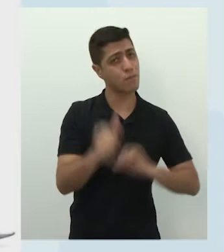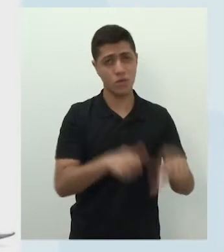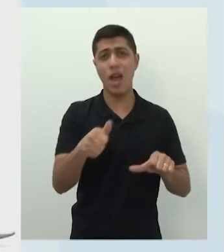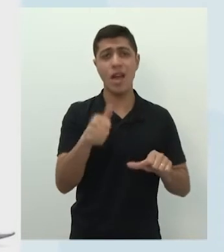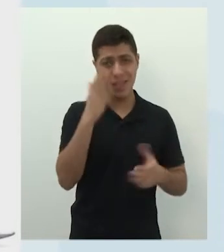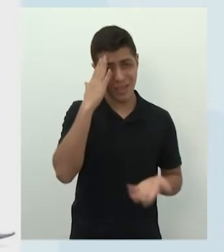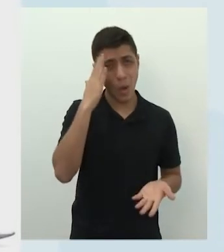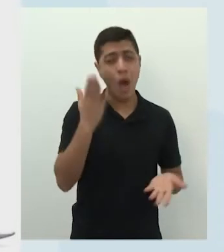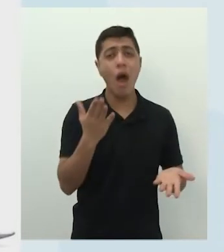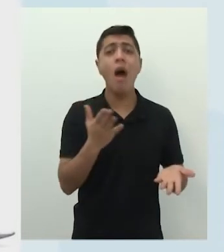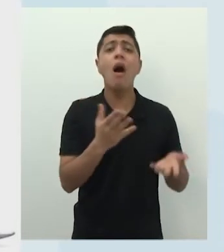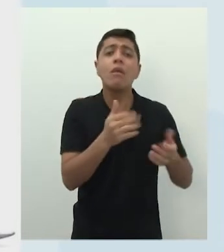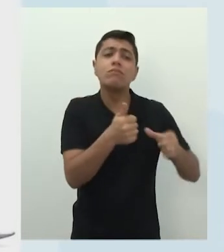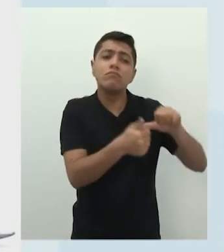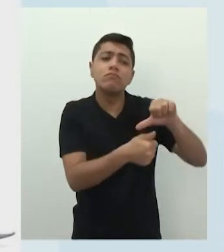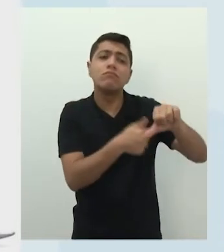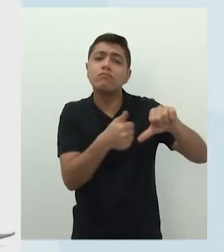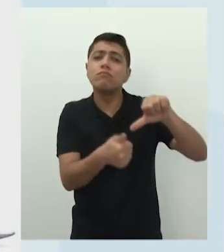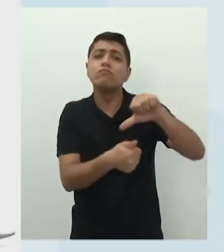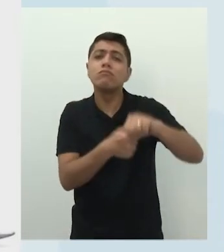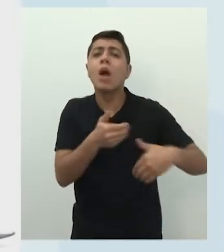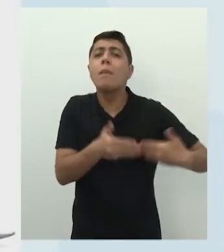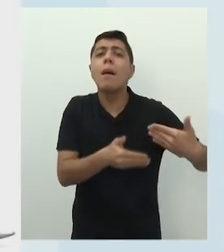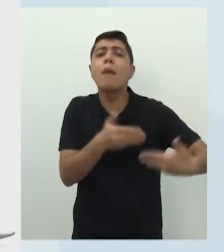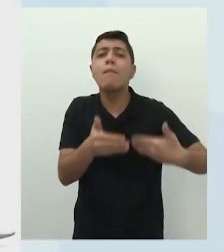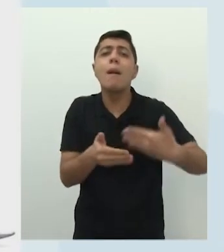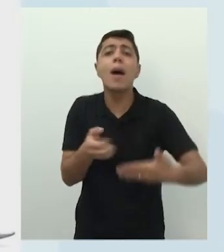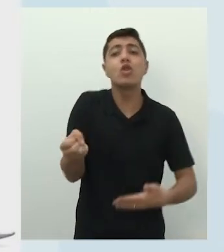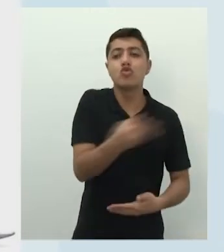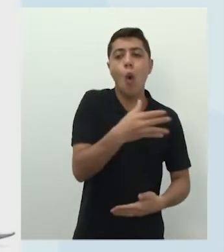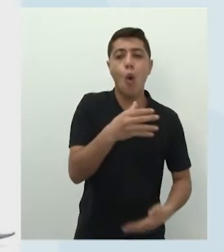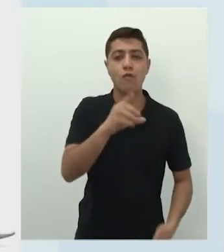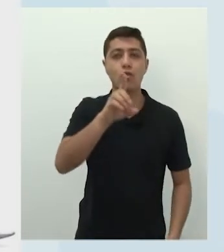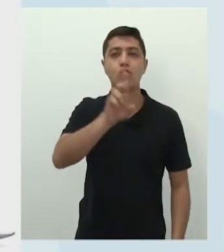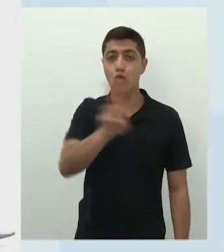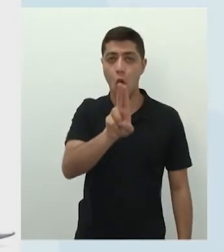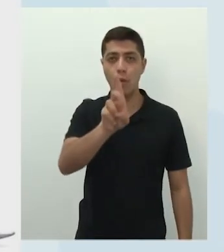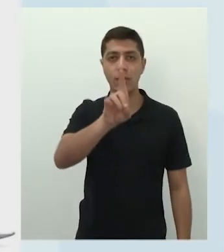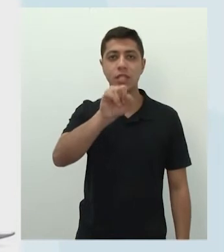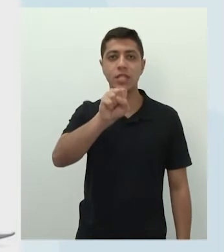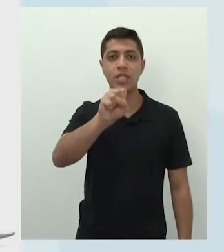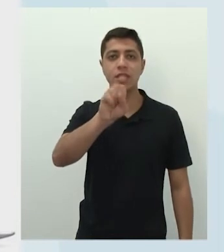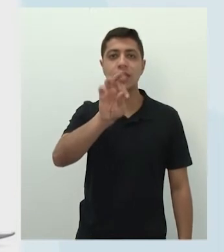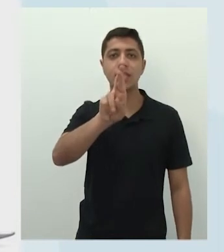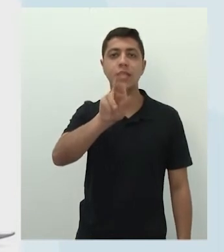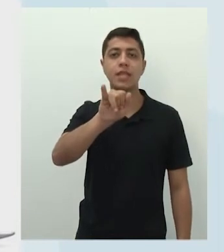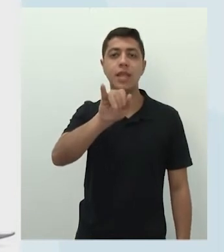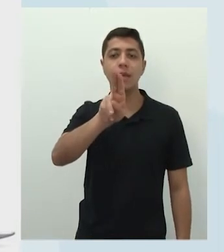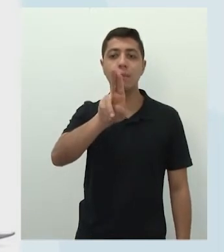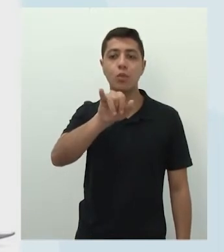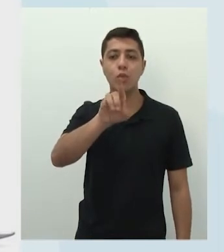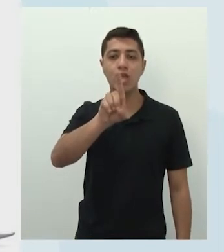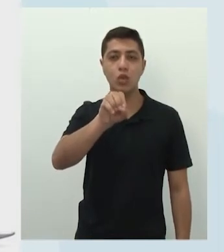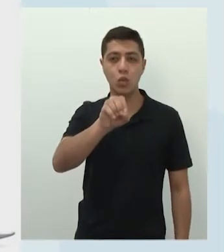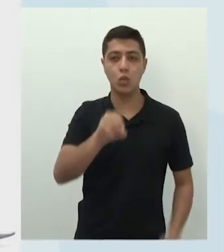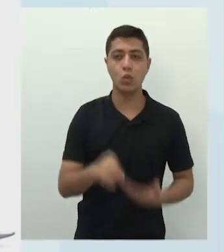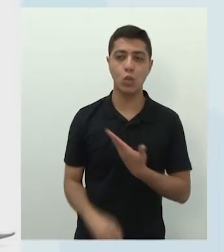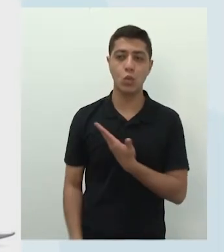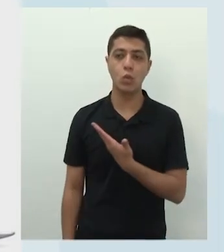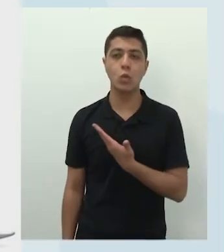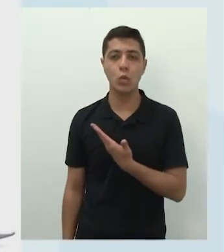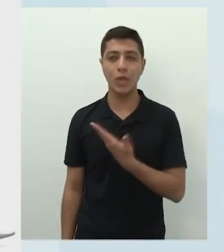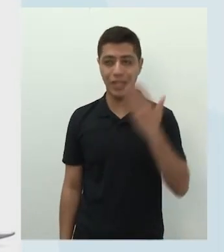esse padrão distribuído de relação entre as pessoas. É isso, o desenho das novas conexões que